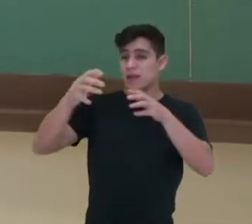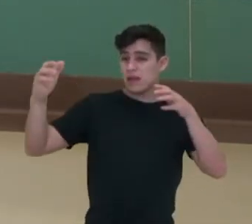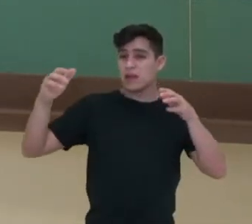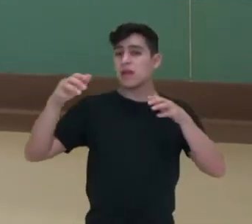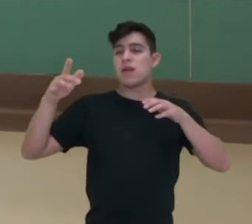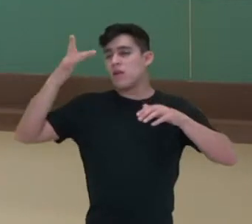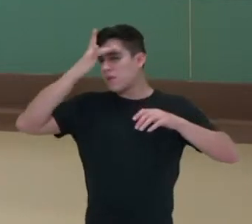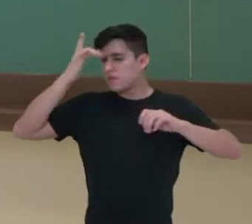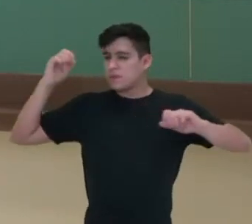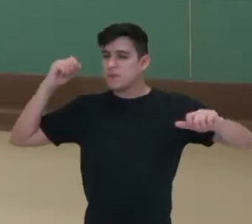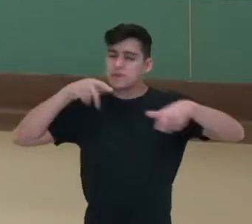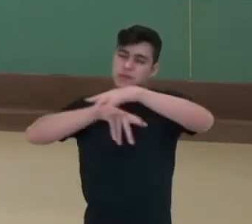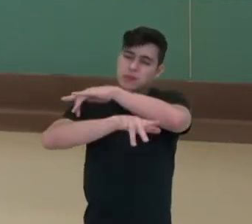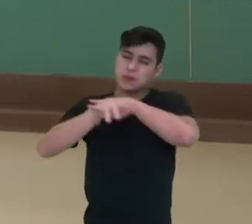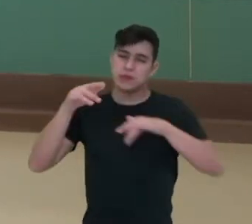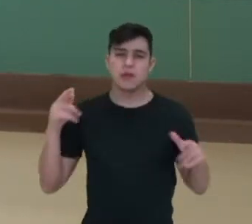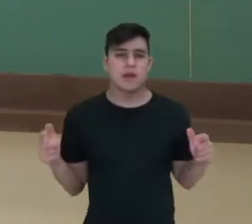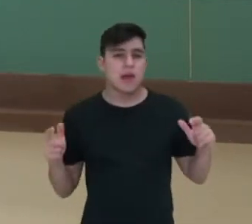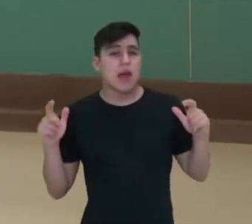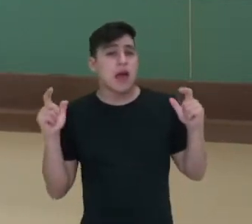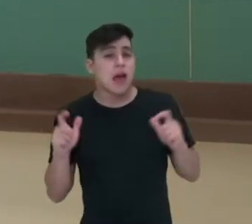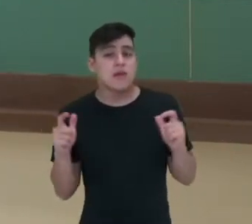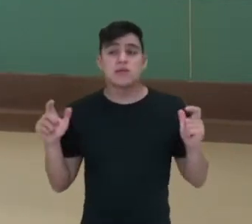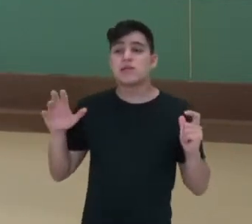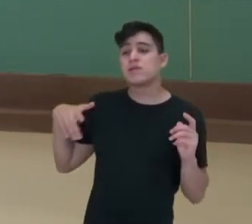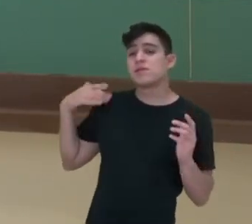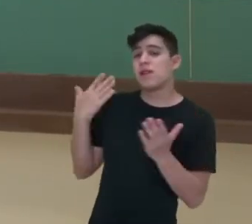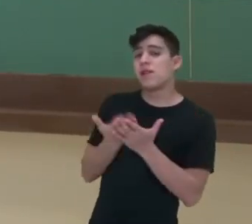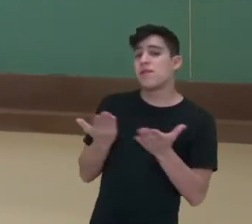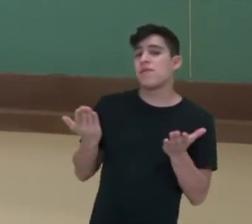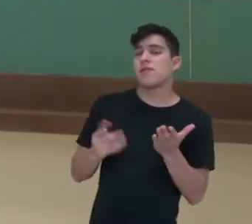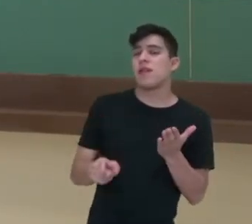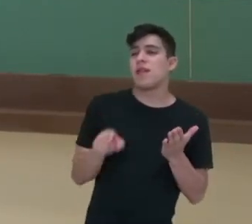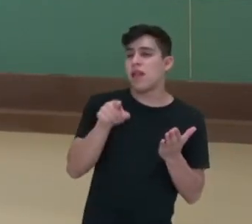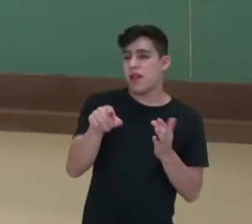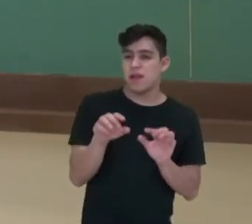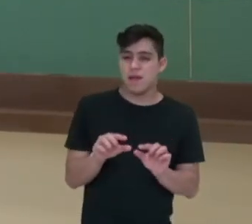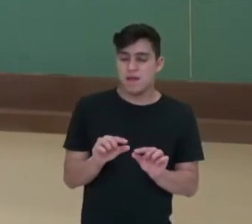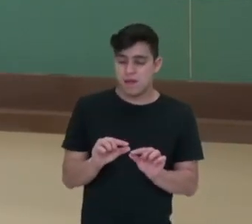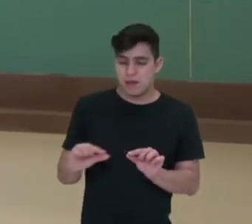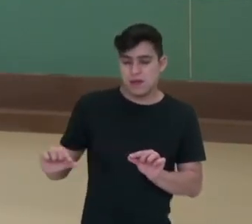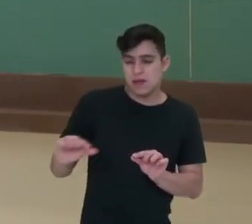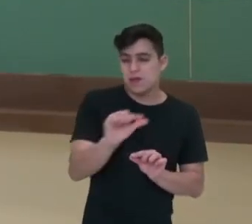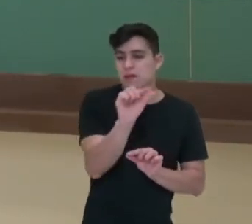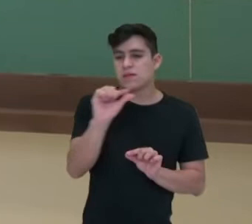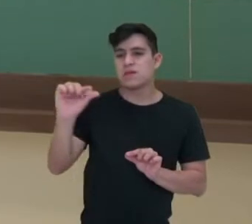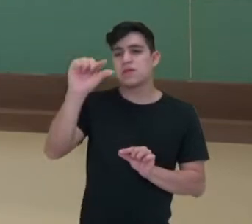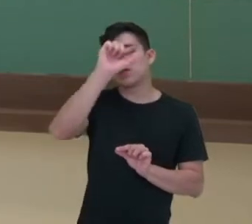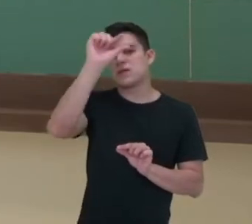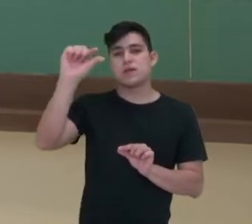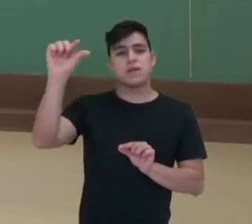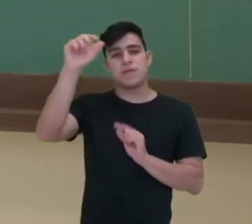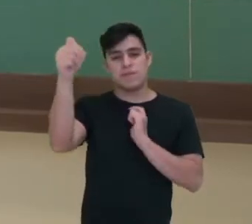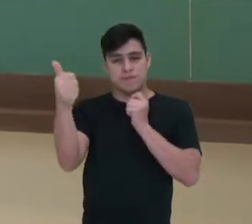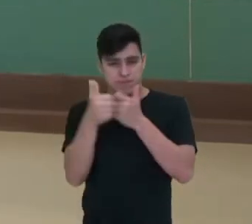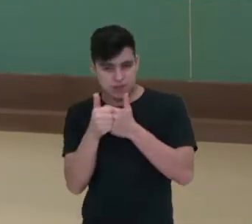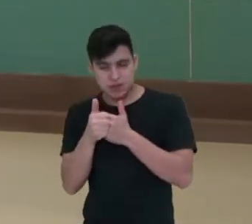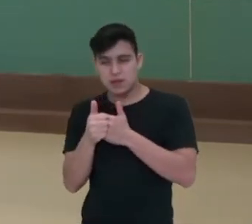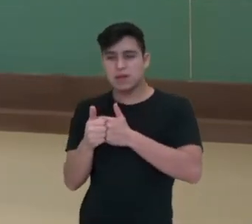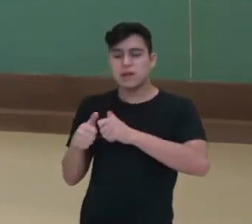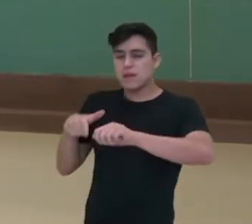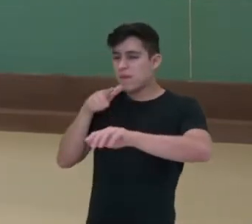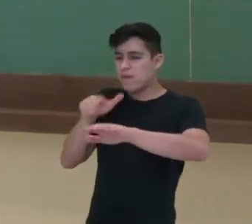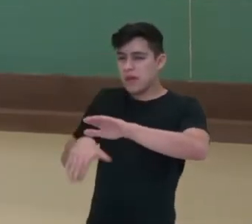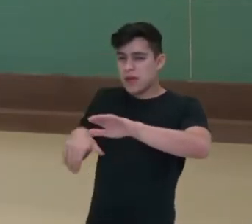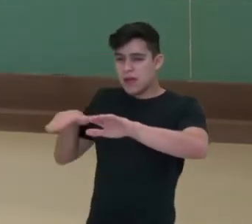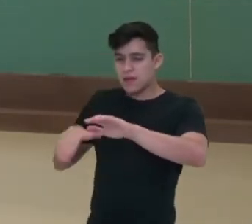concentrações populacionais brasileiras até os dias de hoje se encontrem na faixa litorânea, ou seja, próximas ao